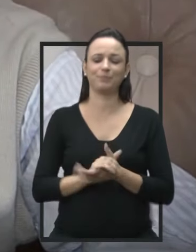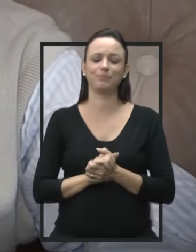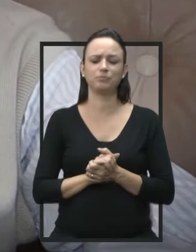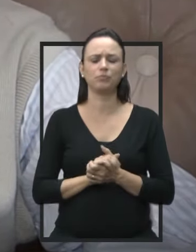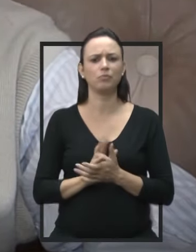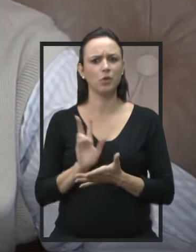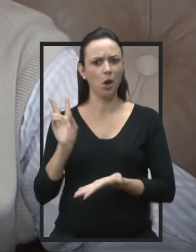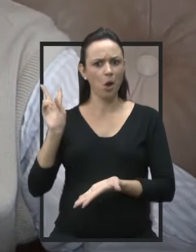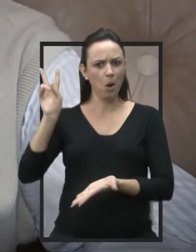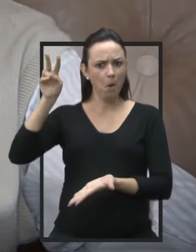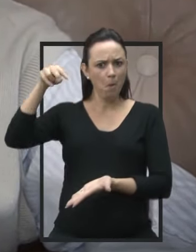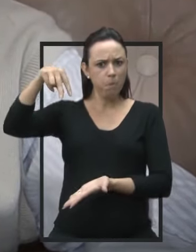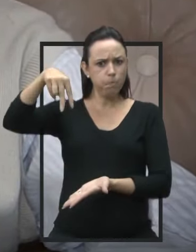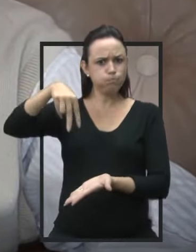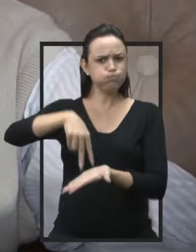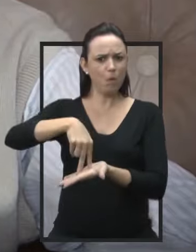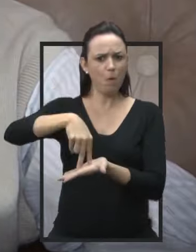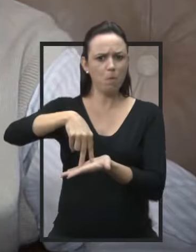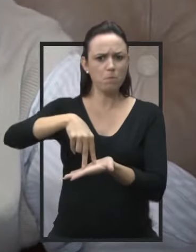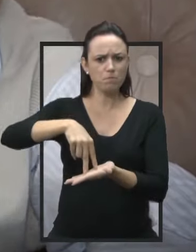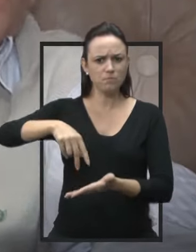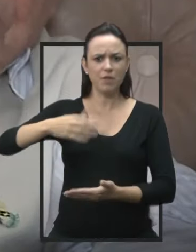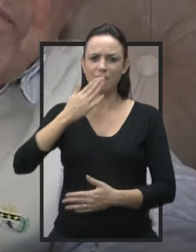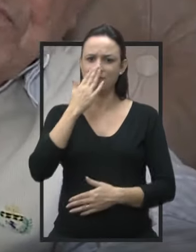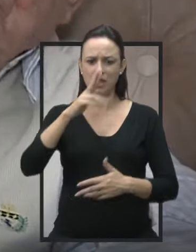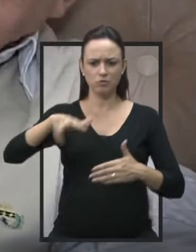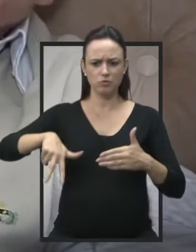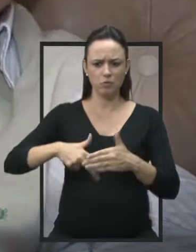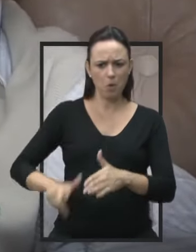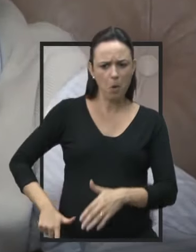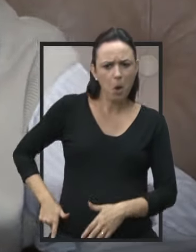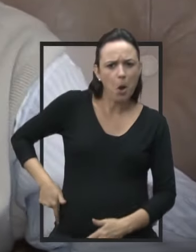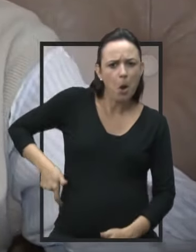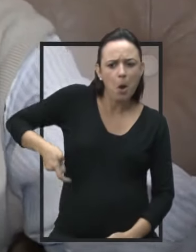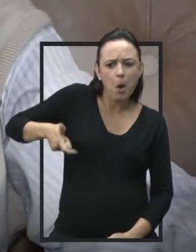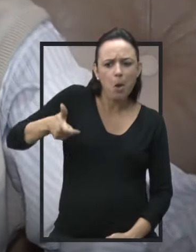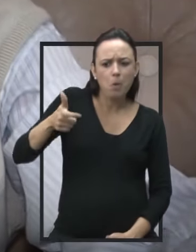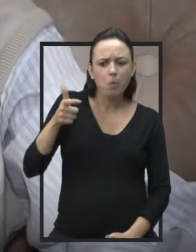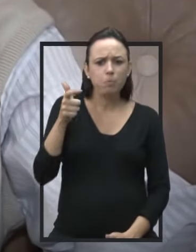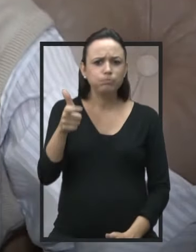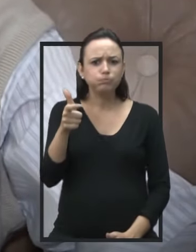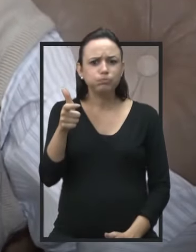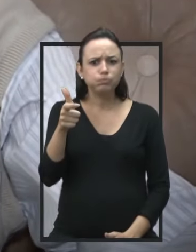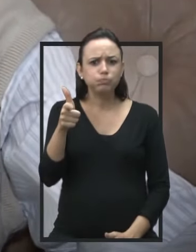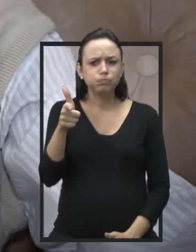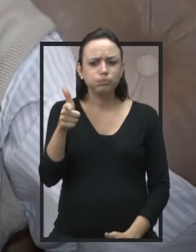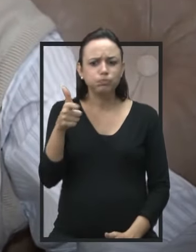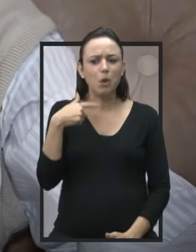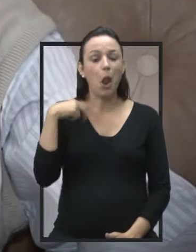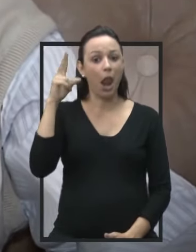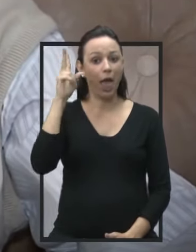Ele levantou, chegou na frente da tribuna e puxou um revólver, lembro muito bem,